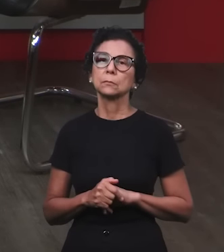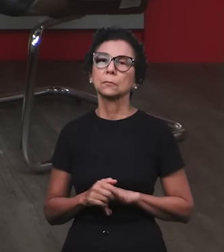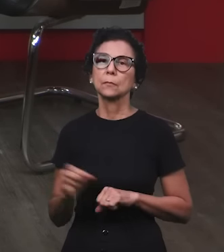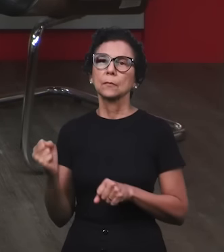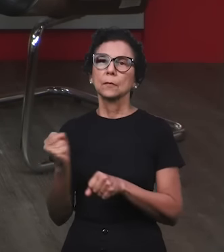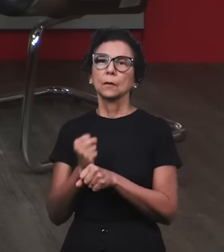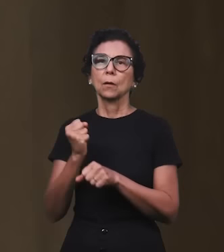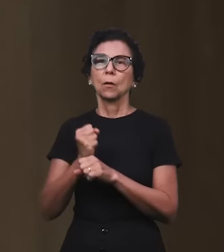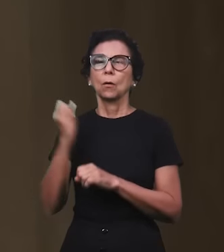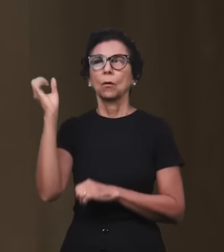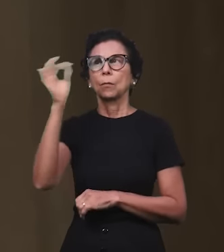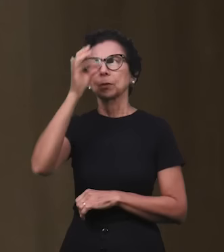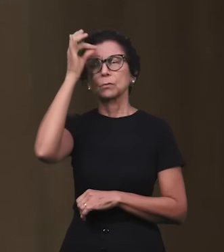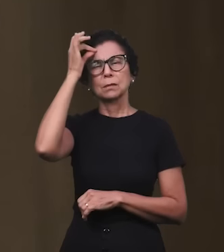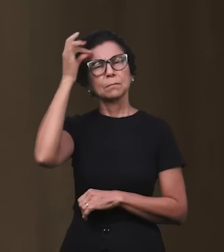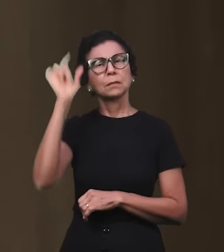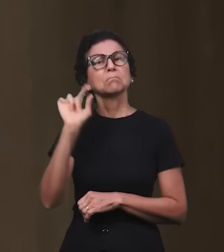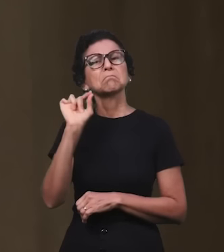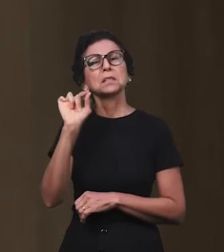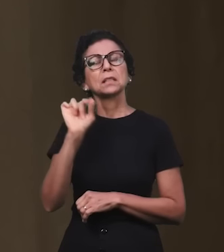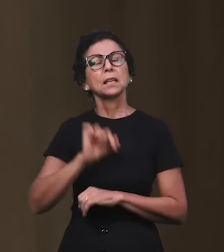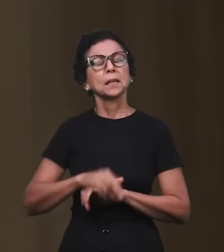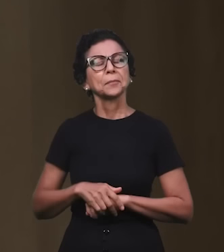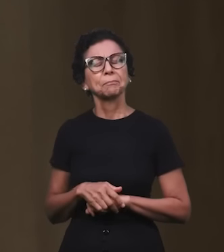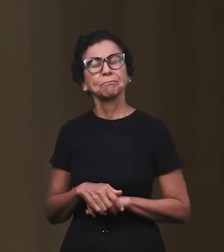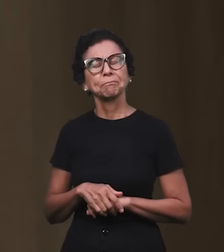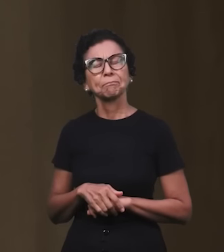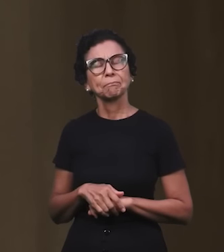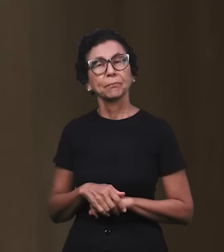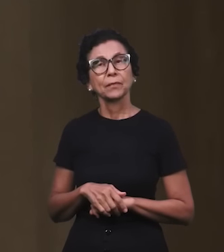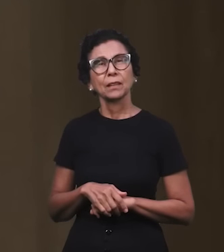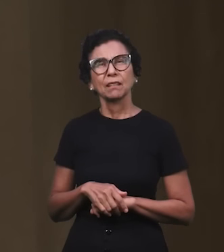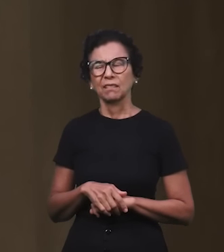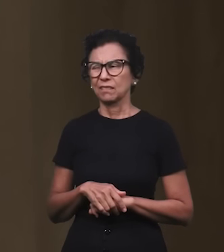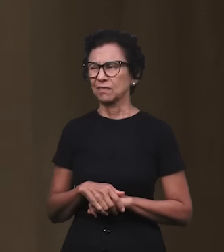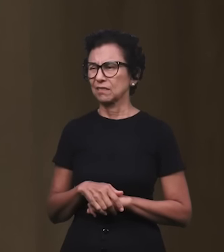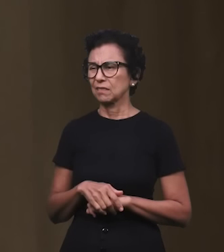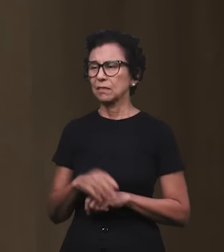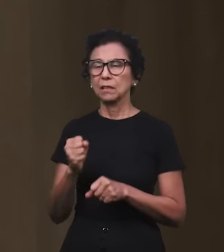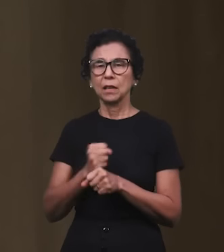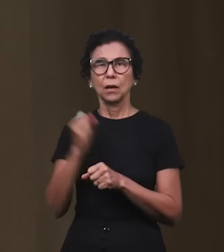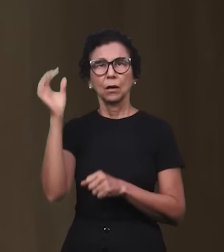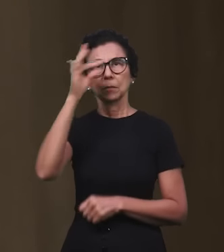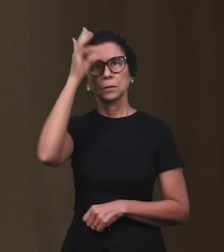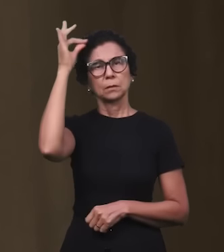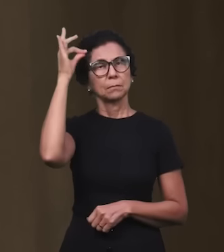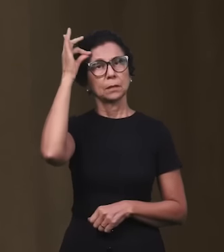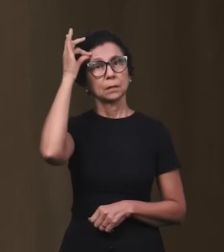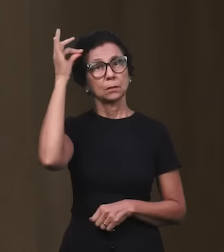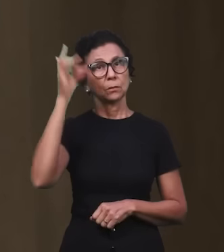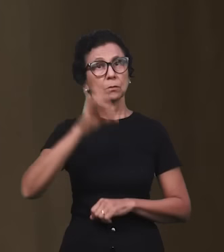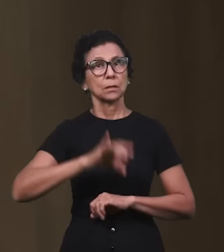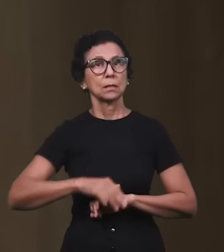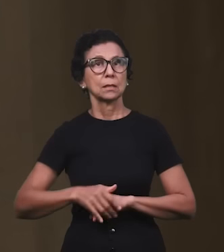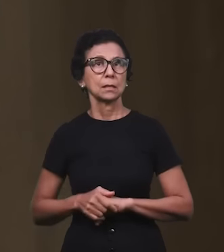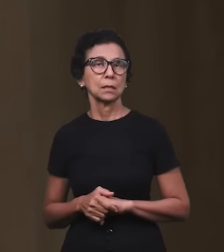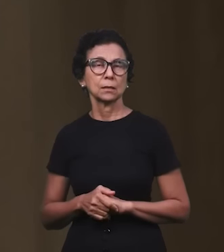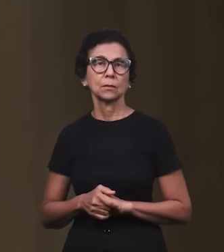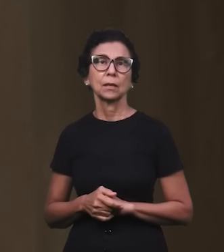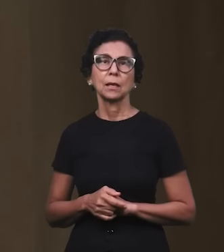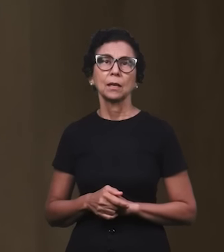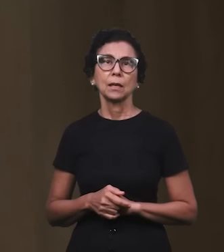do Espírito, né? Quando nós falamos na obra do Espírito, é bom que o irmão está assistindo, às vezes a pessoa diz, a obra do Espírito Santo é o sinônimo